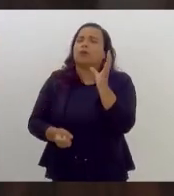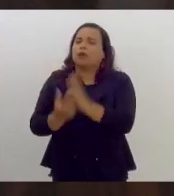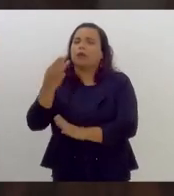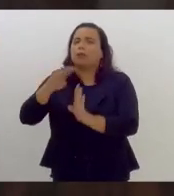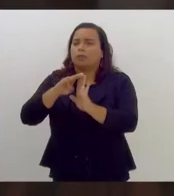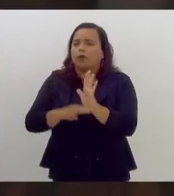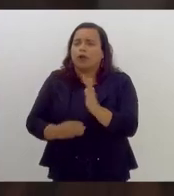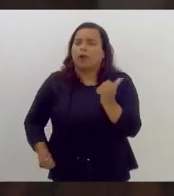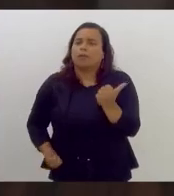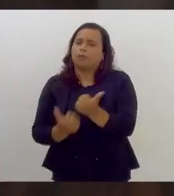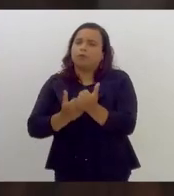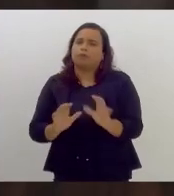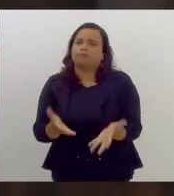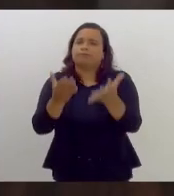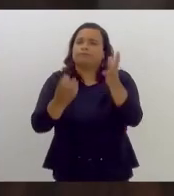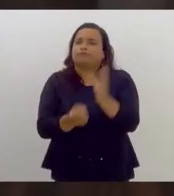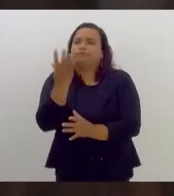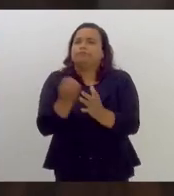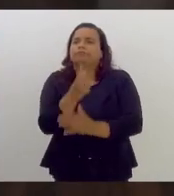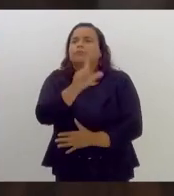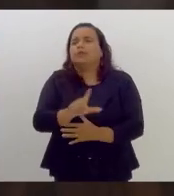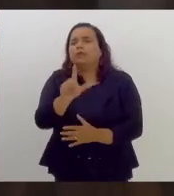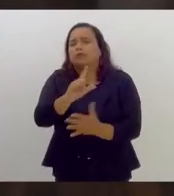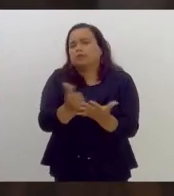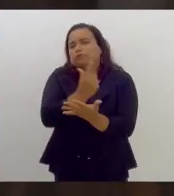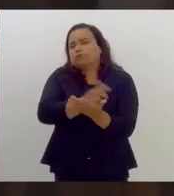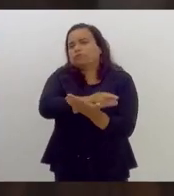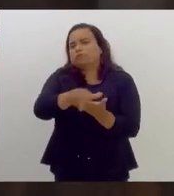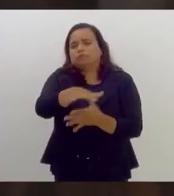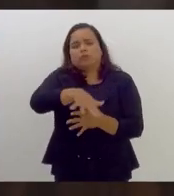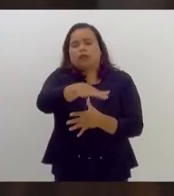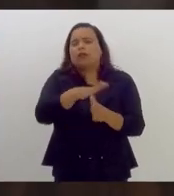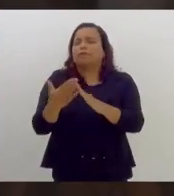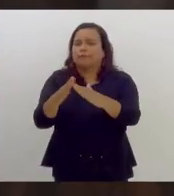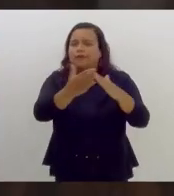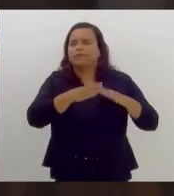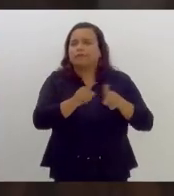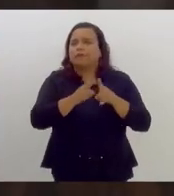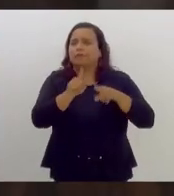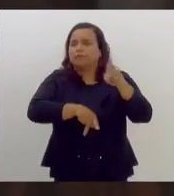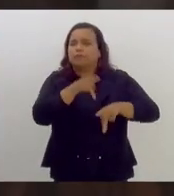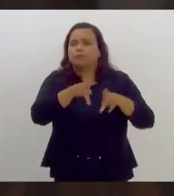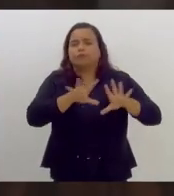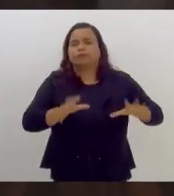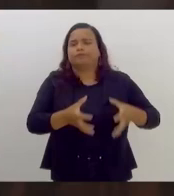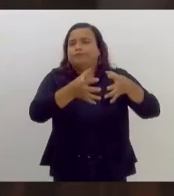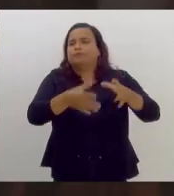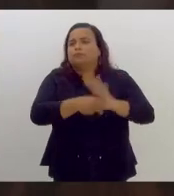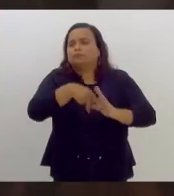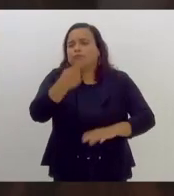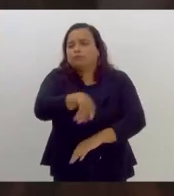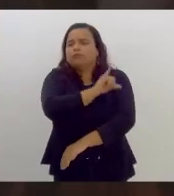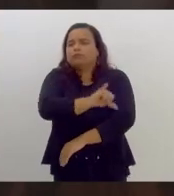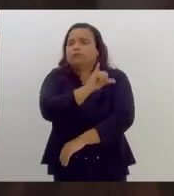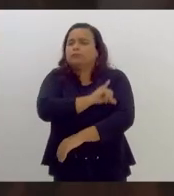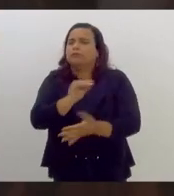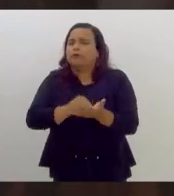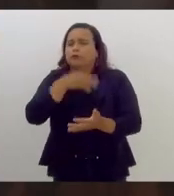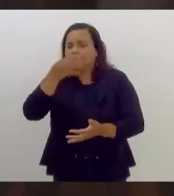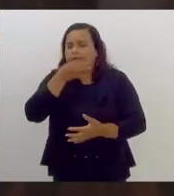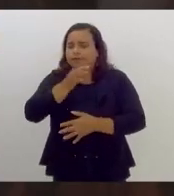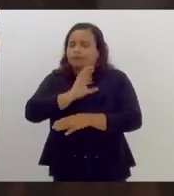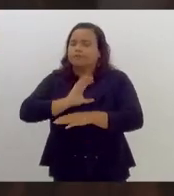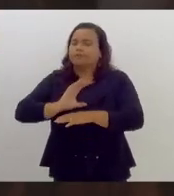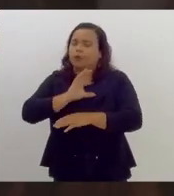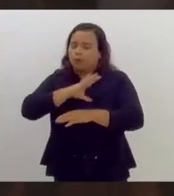apoio e fomento à produção literária em territórios de favelas e demais áreas populares do Estado do Rio de Janeiro, pendendo de parecer da Comissão de Emendas